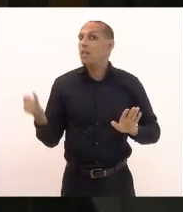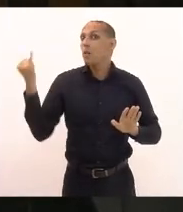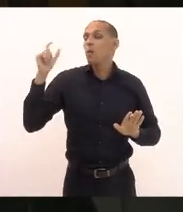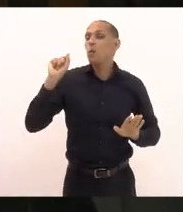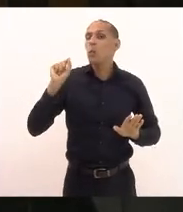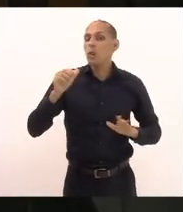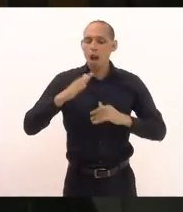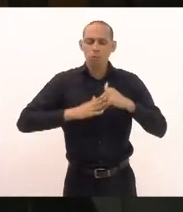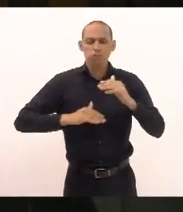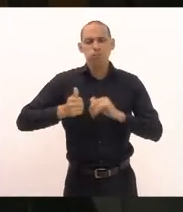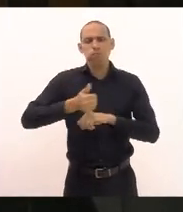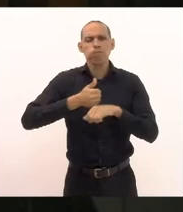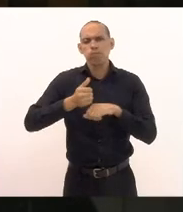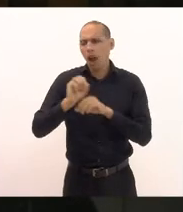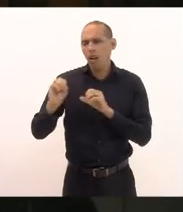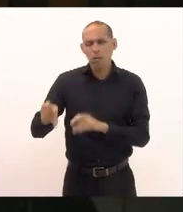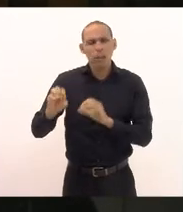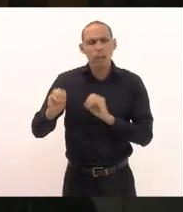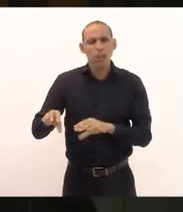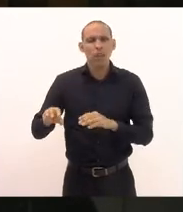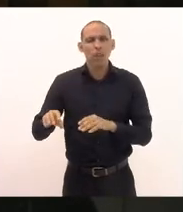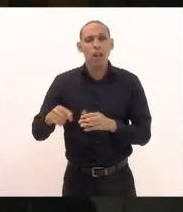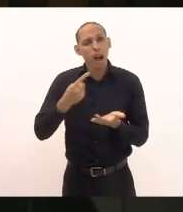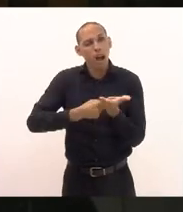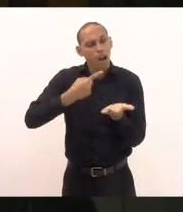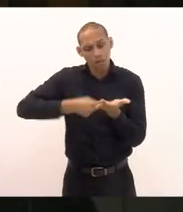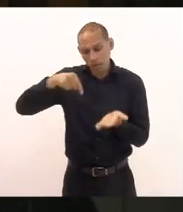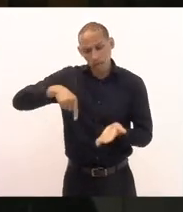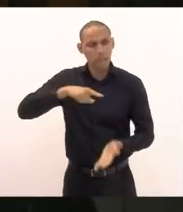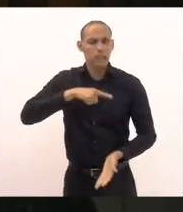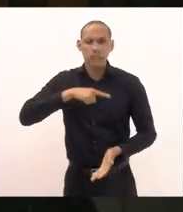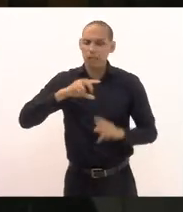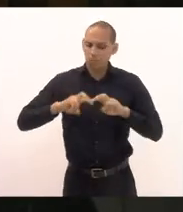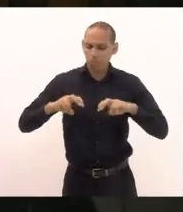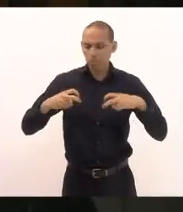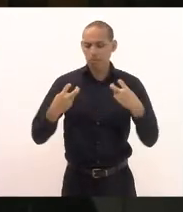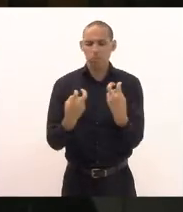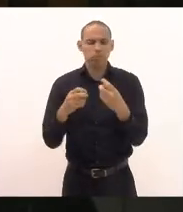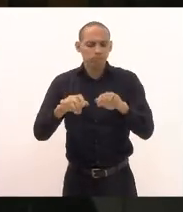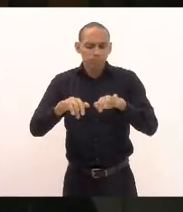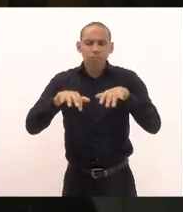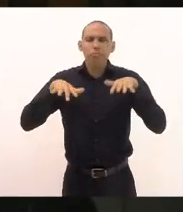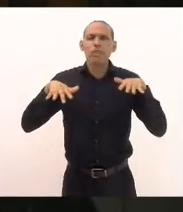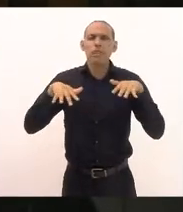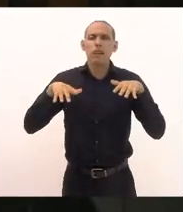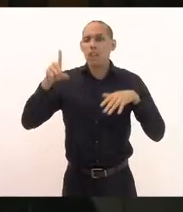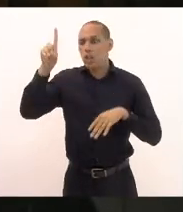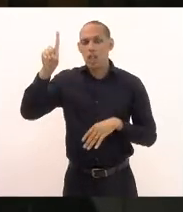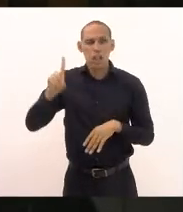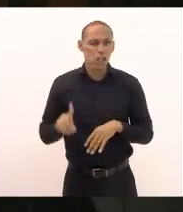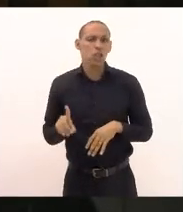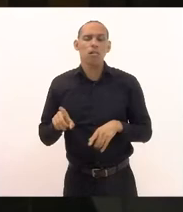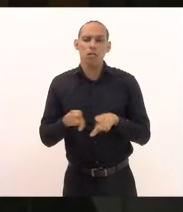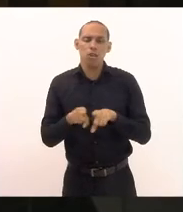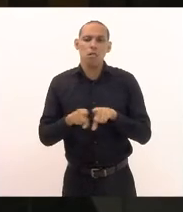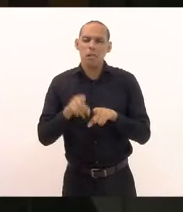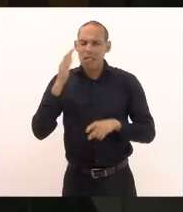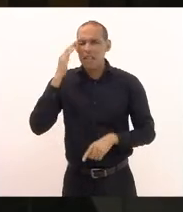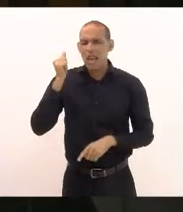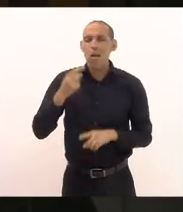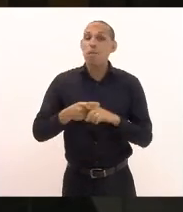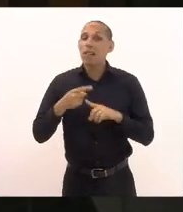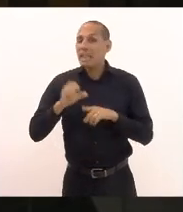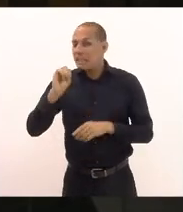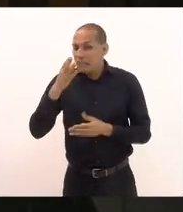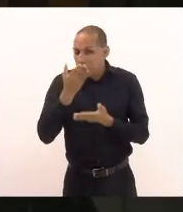tenham ciência de que esse acordo foi fechado aqui nesse plenário, que todos os diretores, porque caso venha acontecer de algum profissional